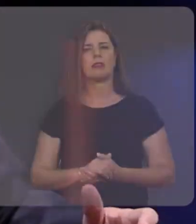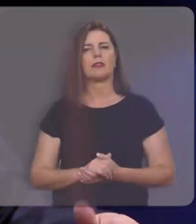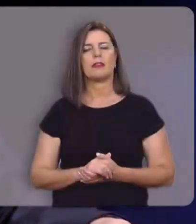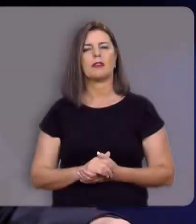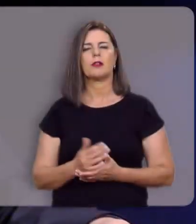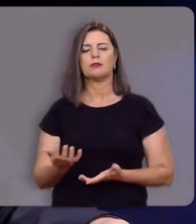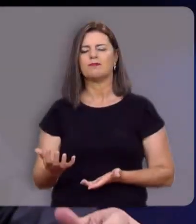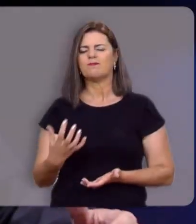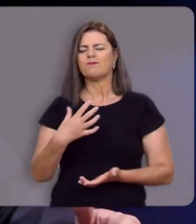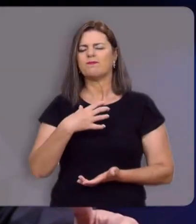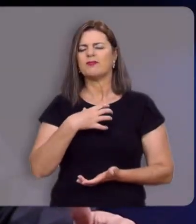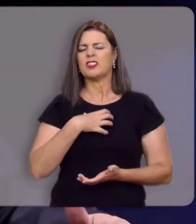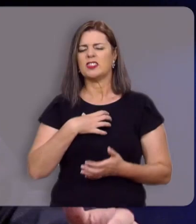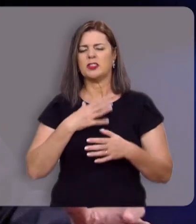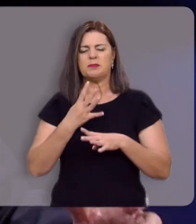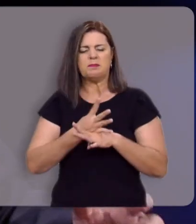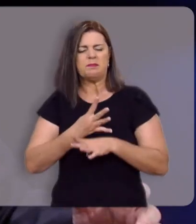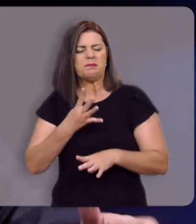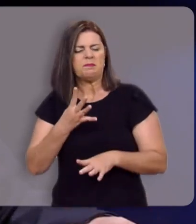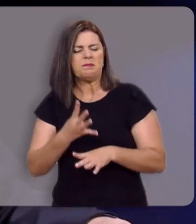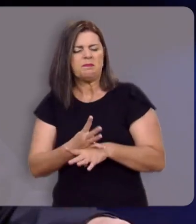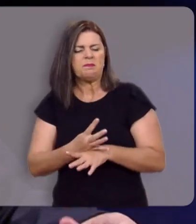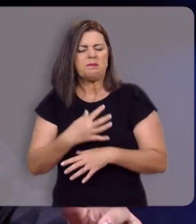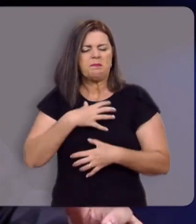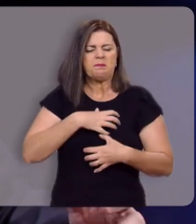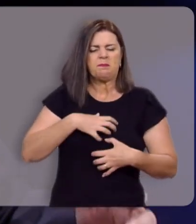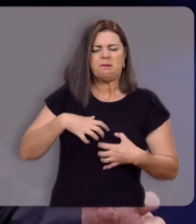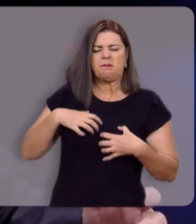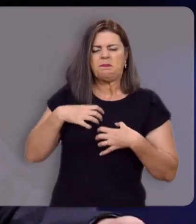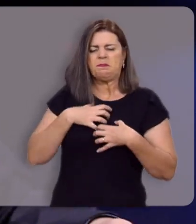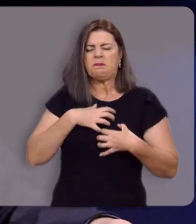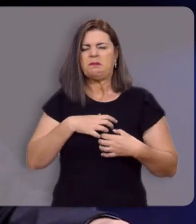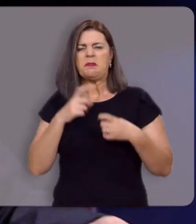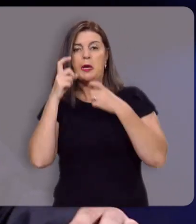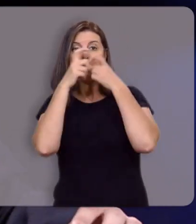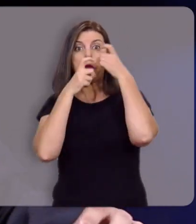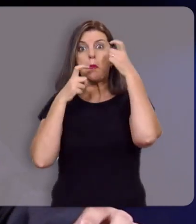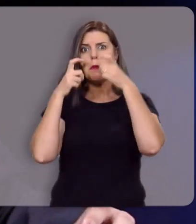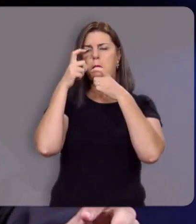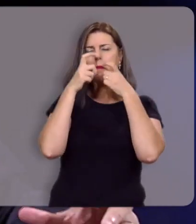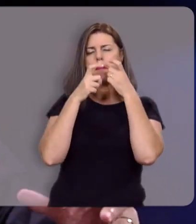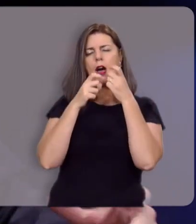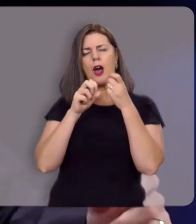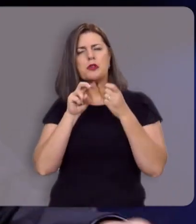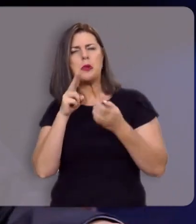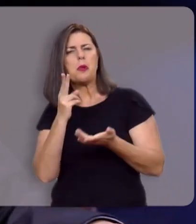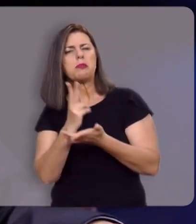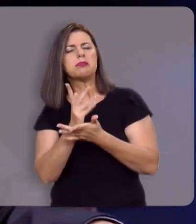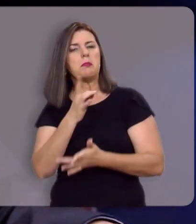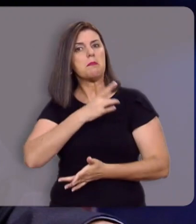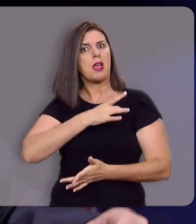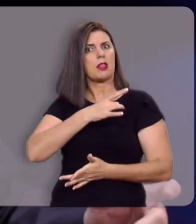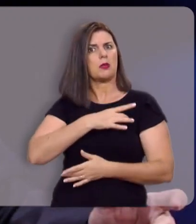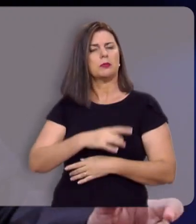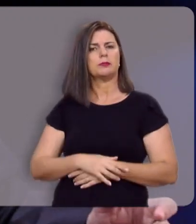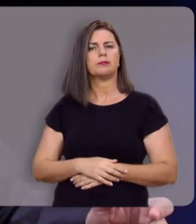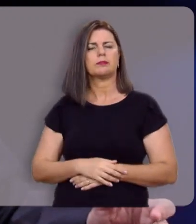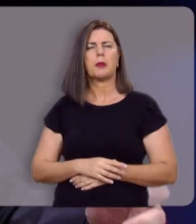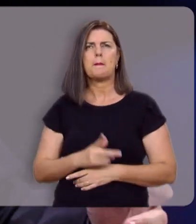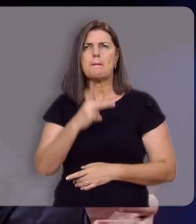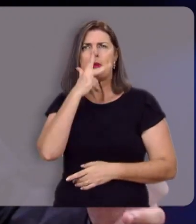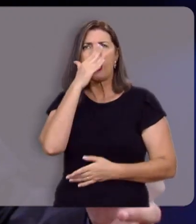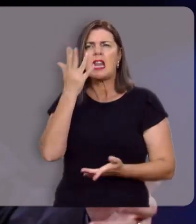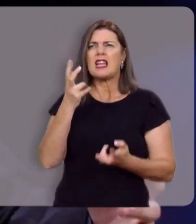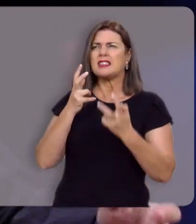Já se sentiu aflito, angustiado, preocupado ou mesmo com medo, a ponto